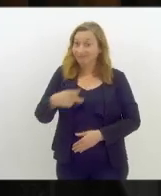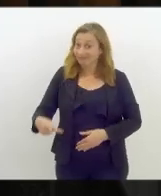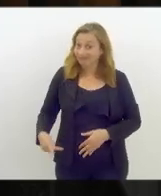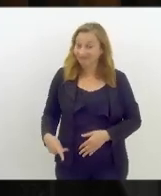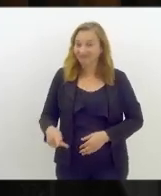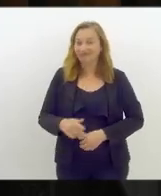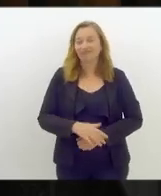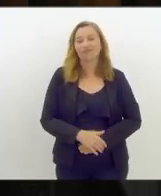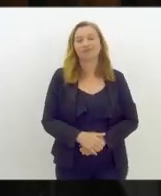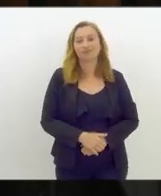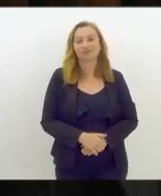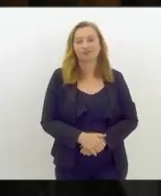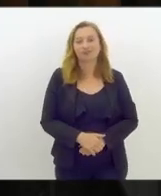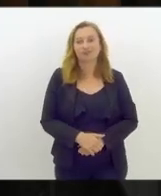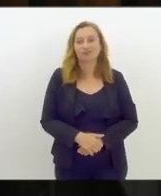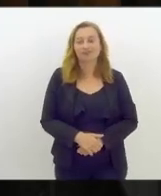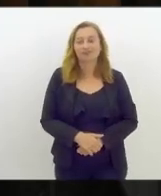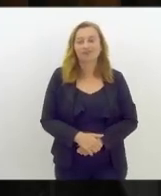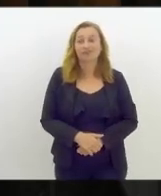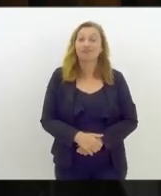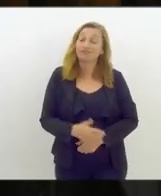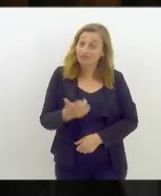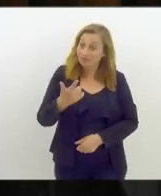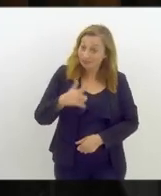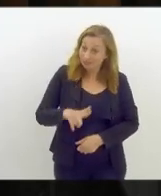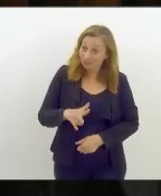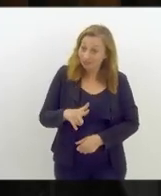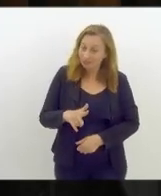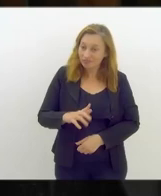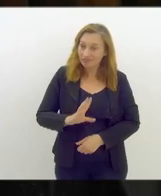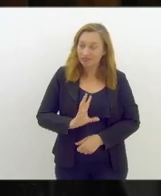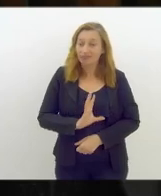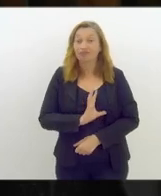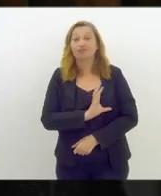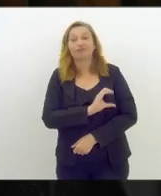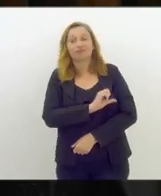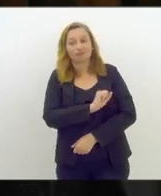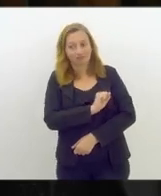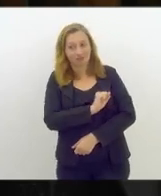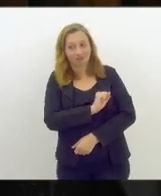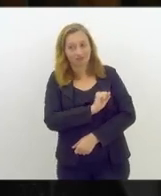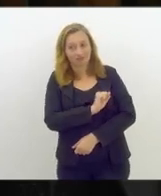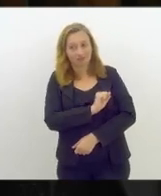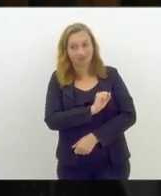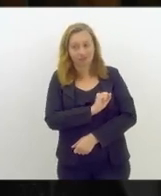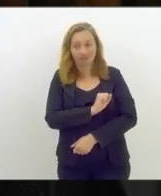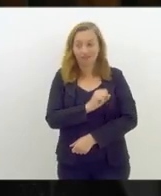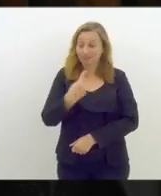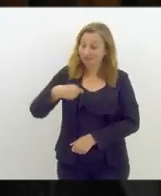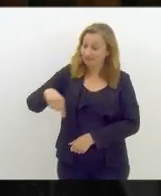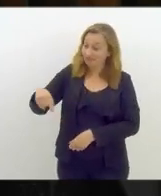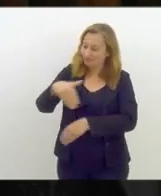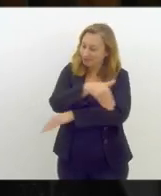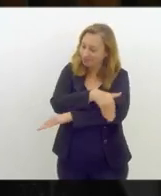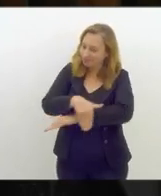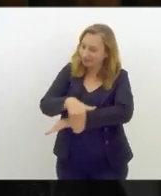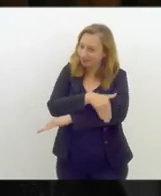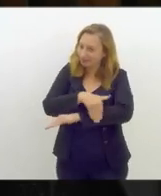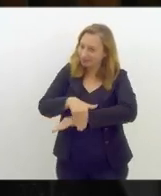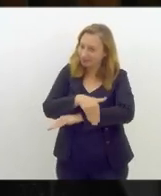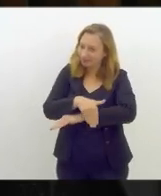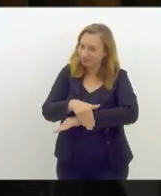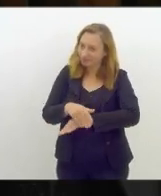presidencial, que trará novamente as paixões e a razão às ruas e até